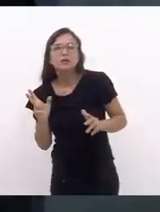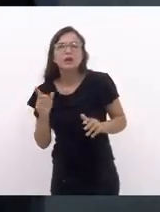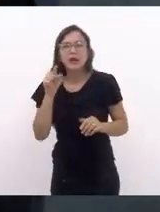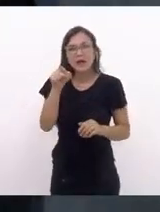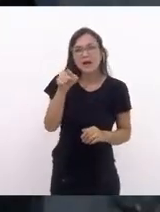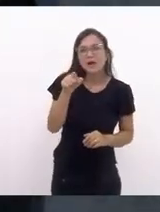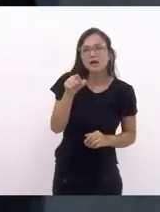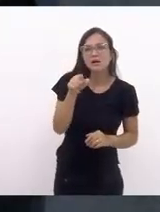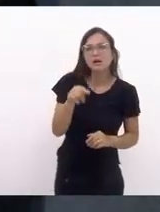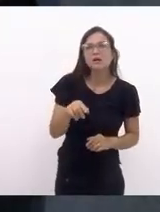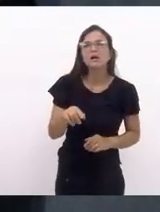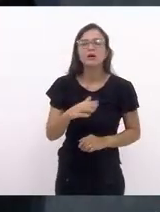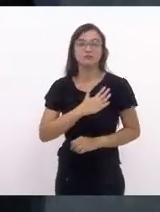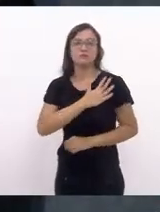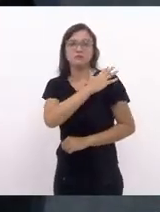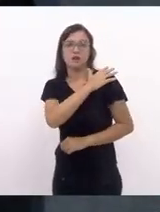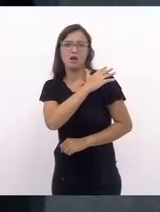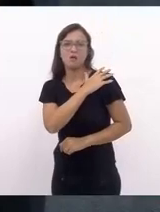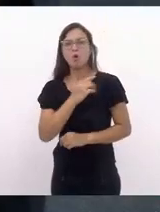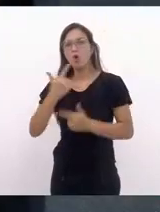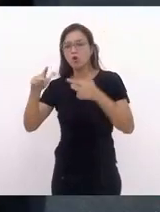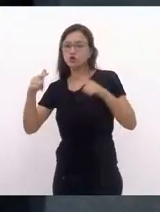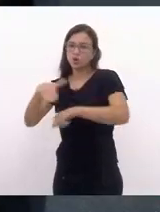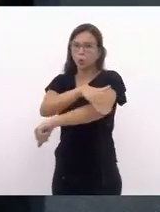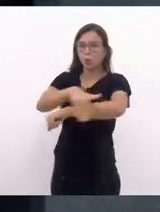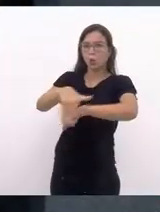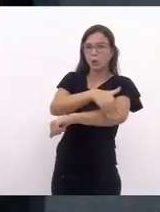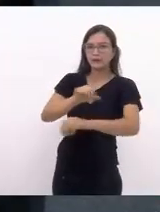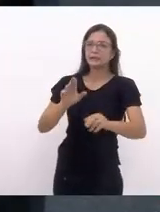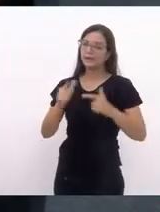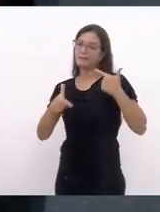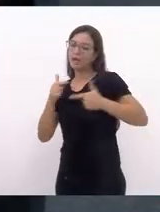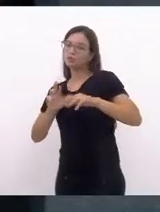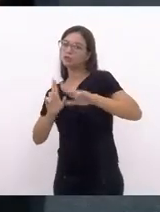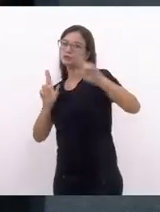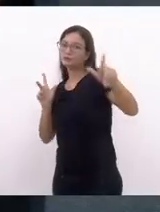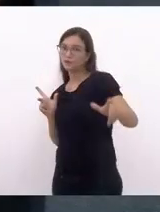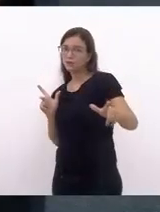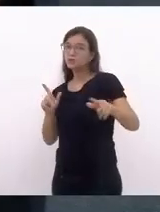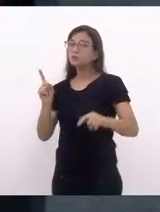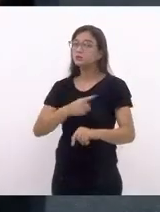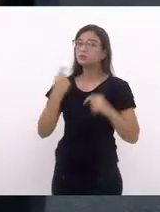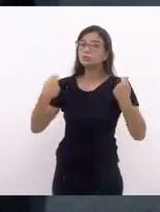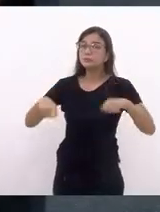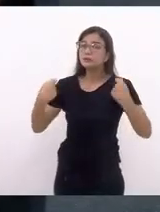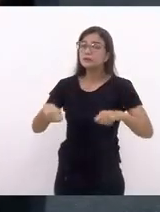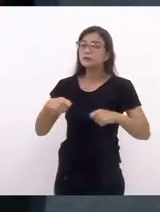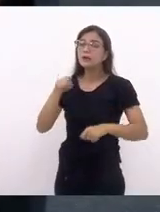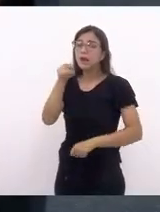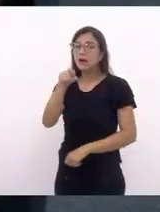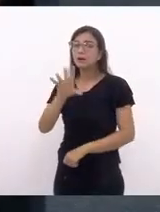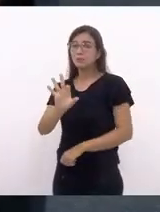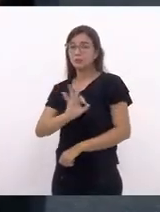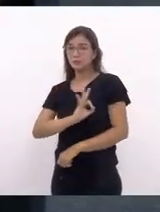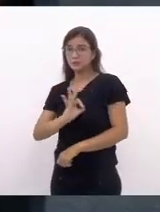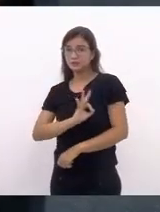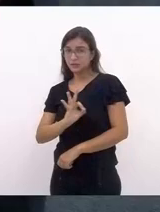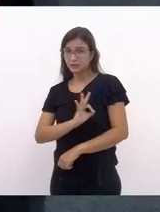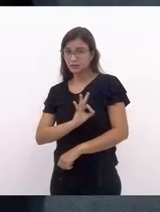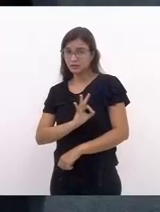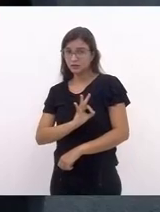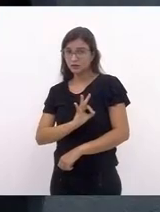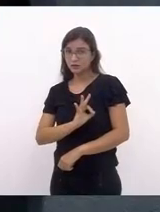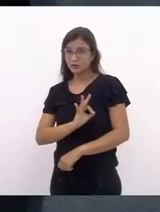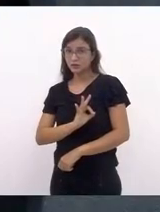praças mas eu vou além dessa fala a gente tem que respeitar exatamente o policial que tá